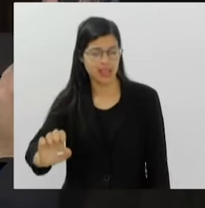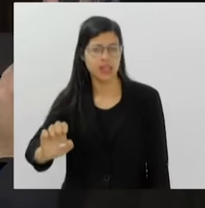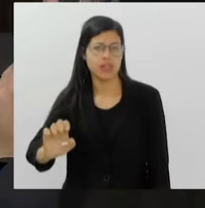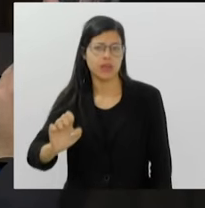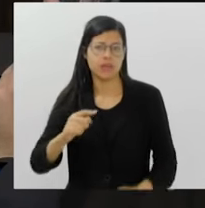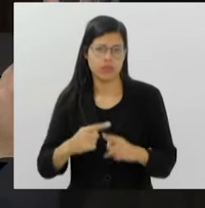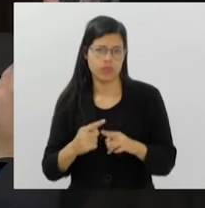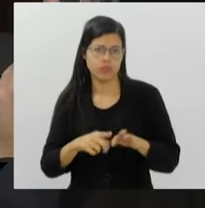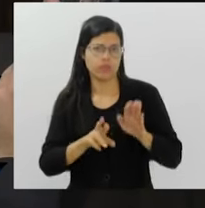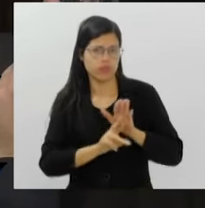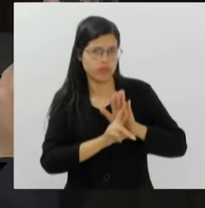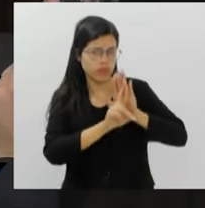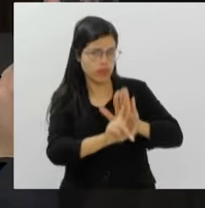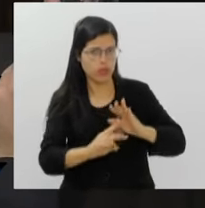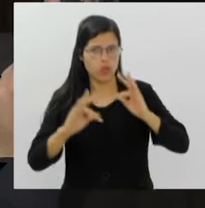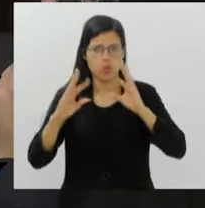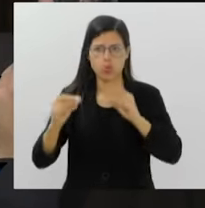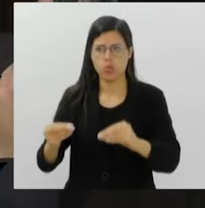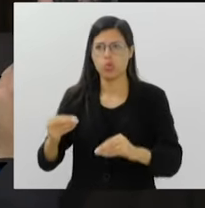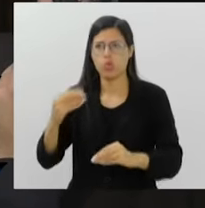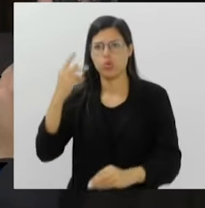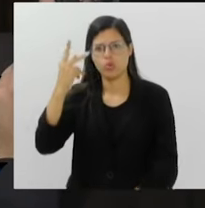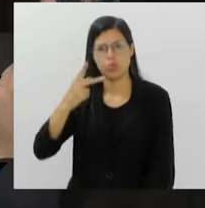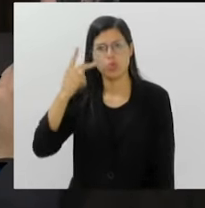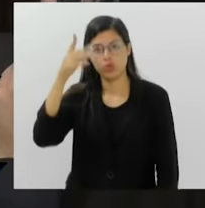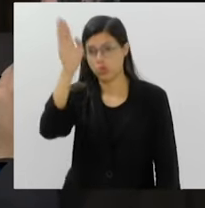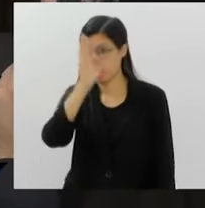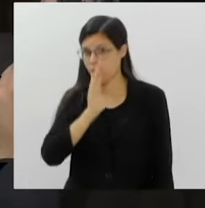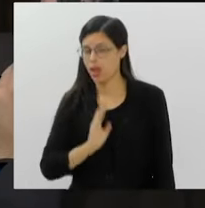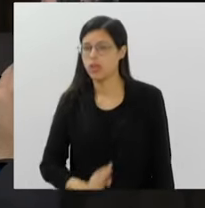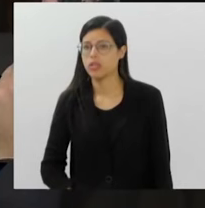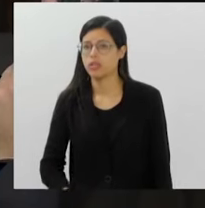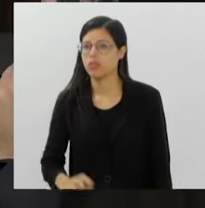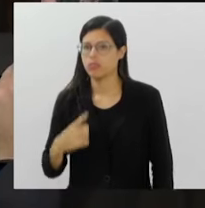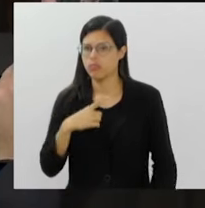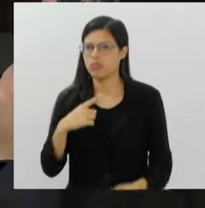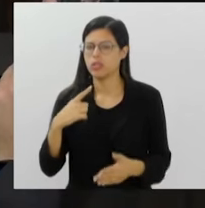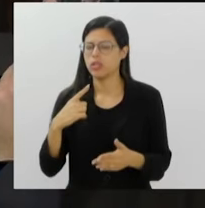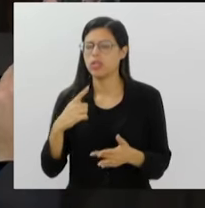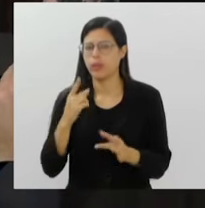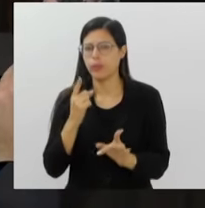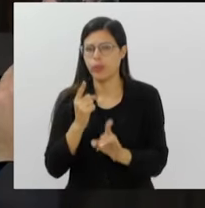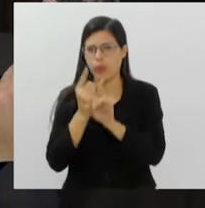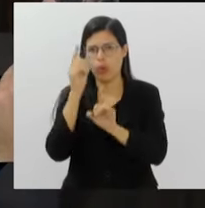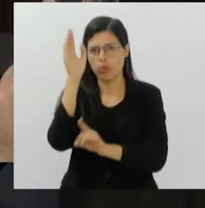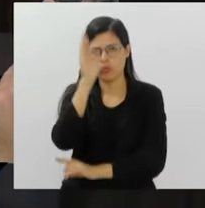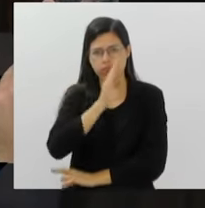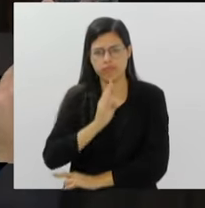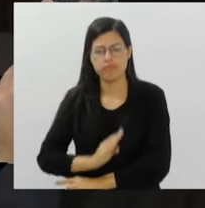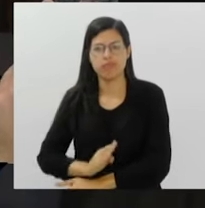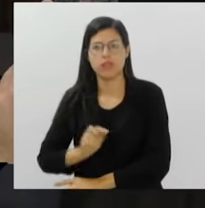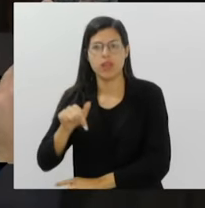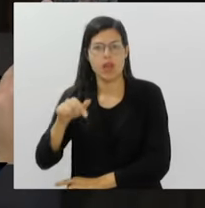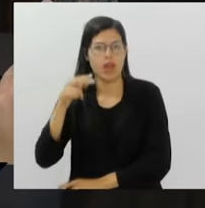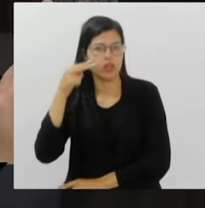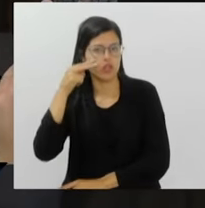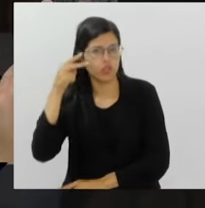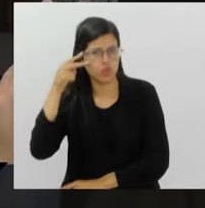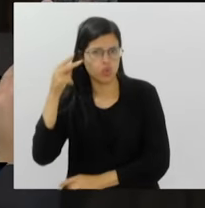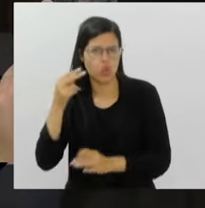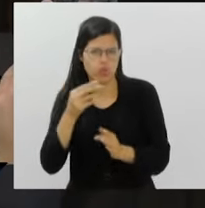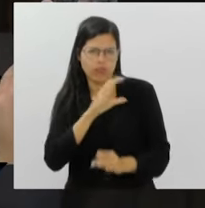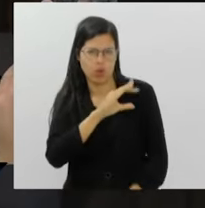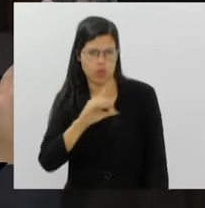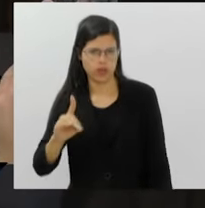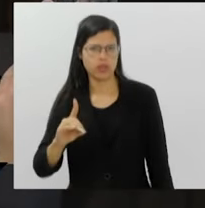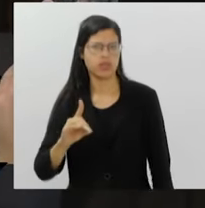Onali representa todo o parlamento do Brasil. A gente vai ter um encontro nacional agora, e Tia Ju vai começar e está coordenando